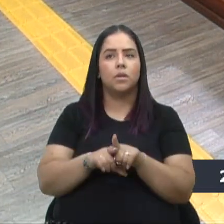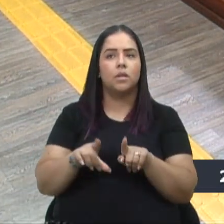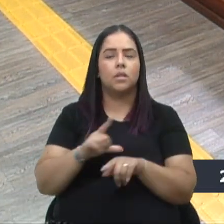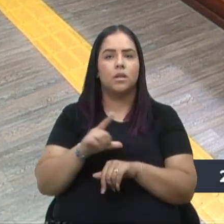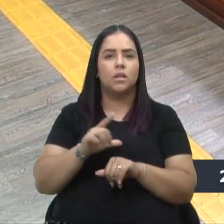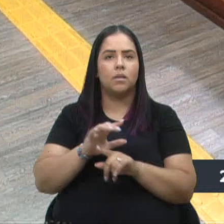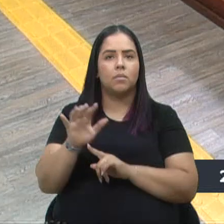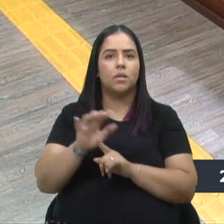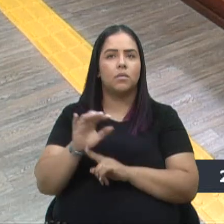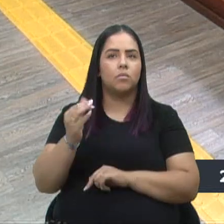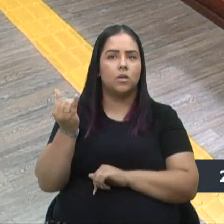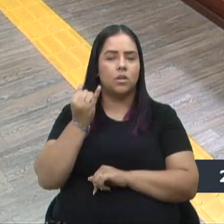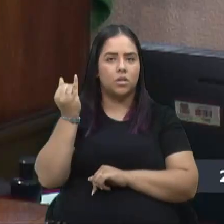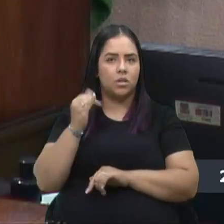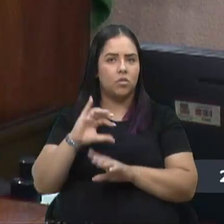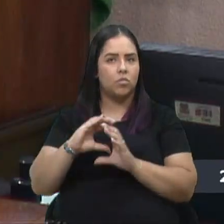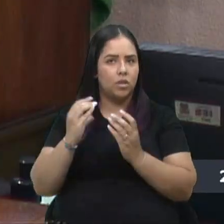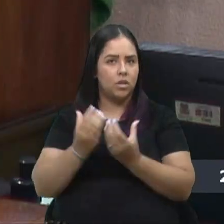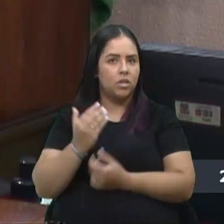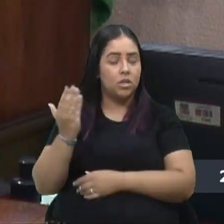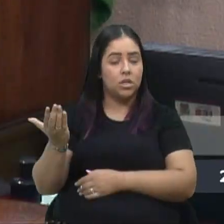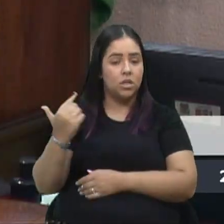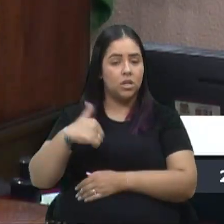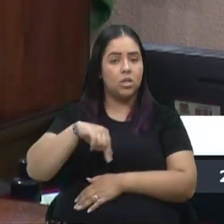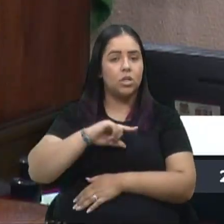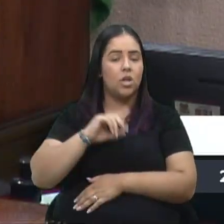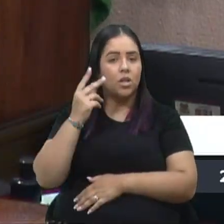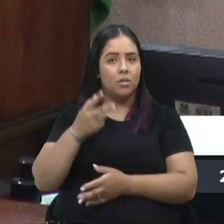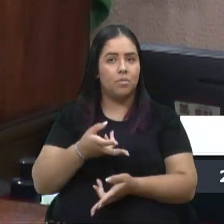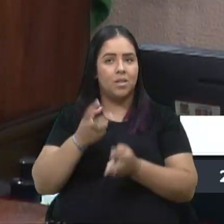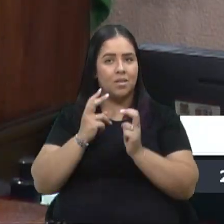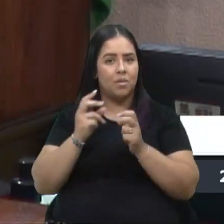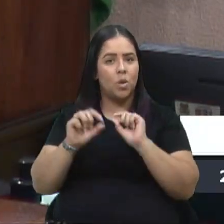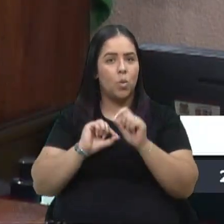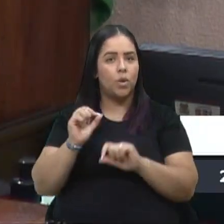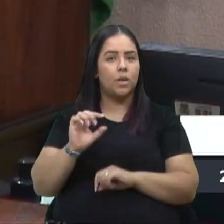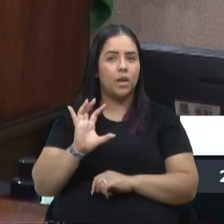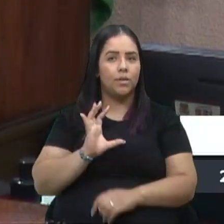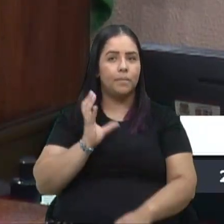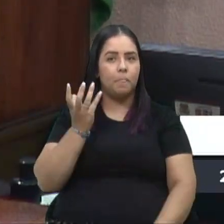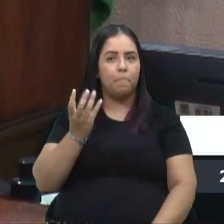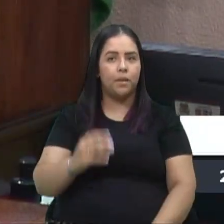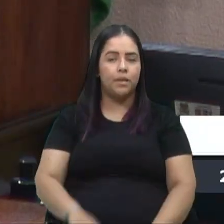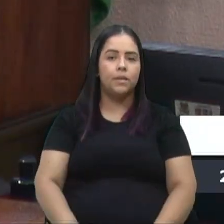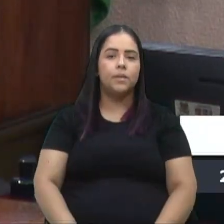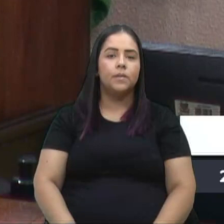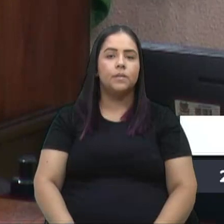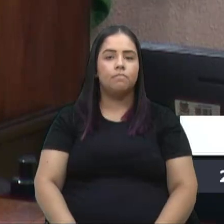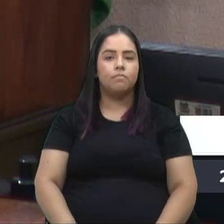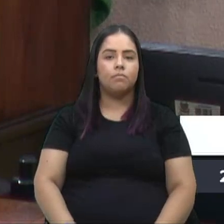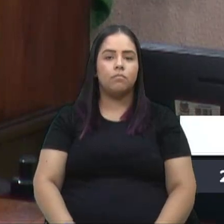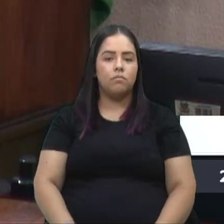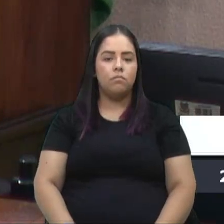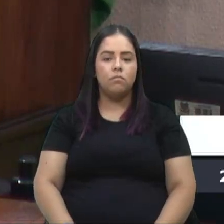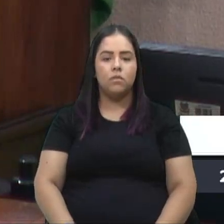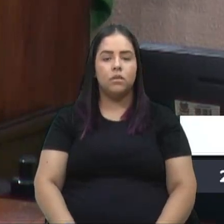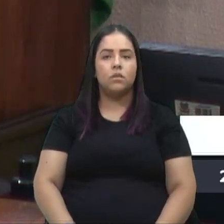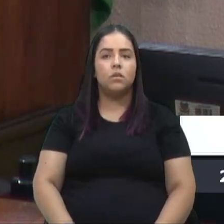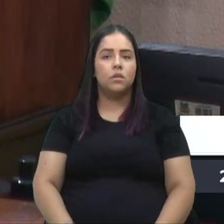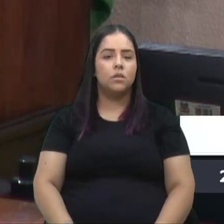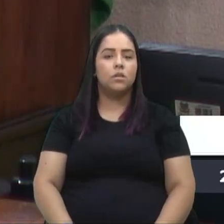demanda importante da comunidade da roca e a gente vê que hoje o que que tá acontecendo né hoje pela pela